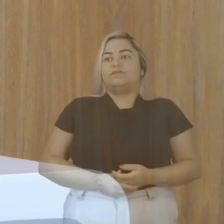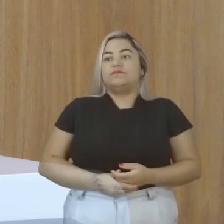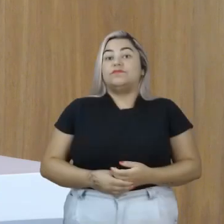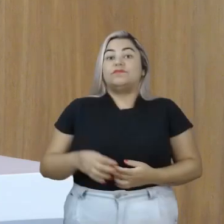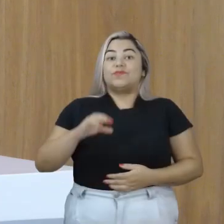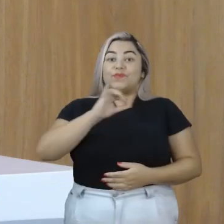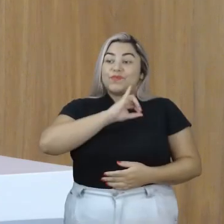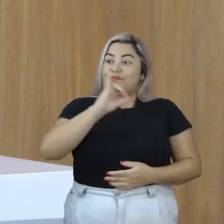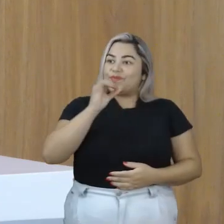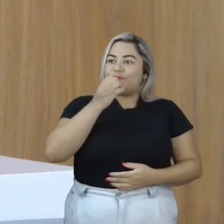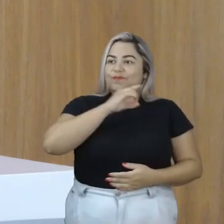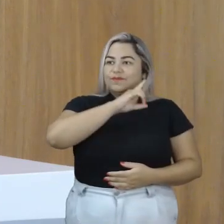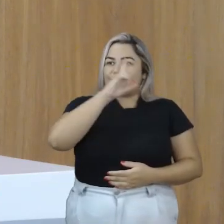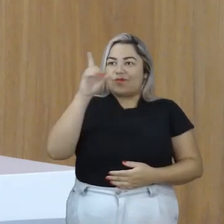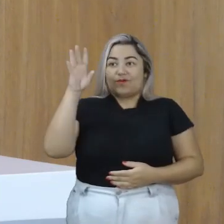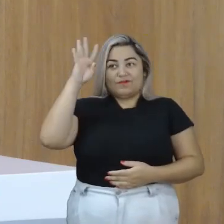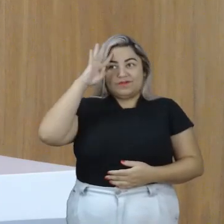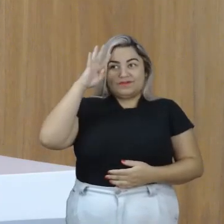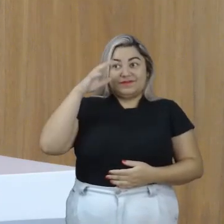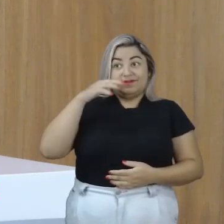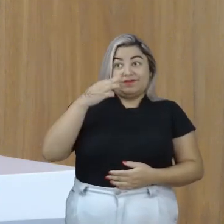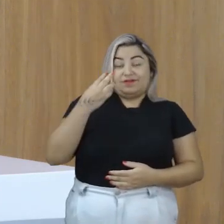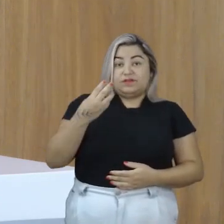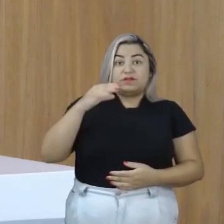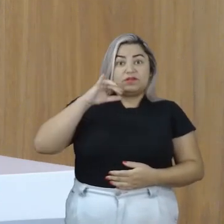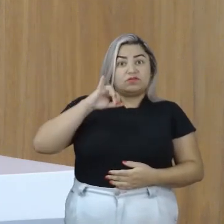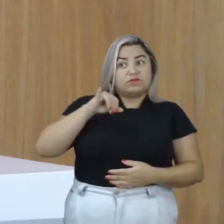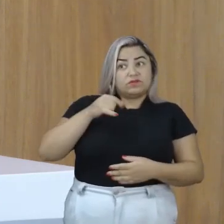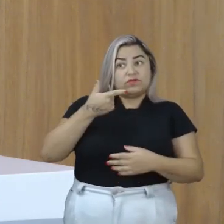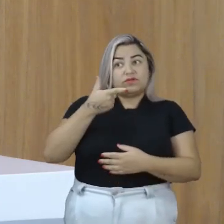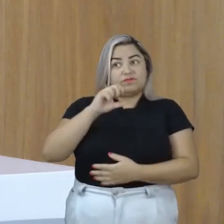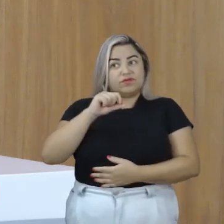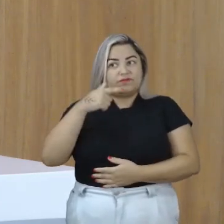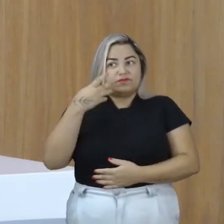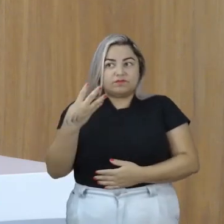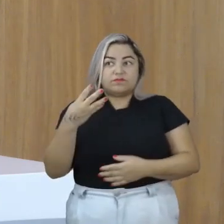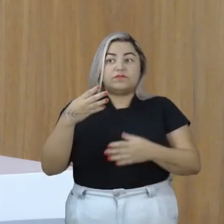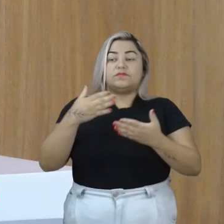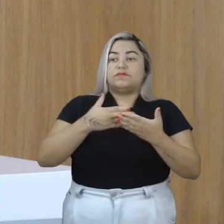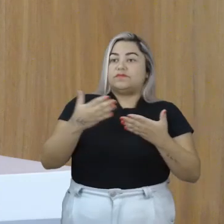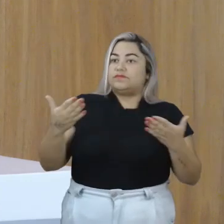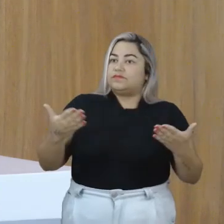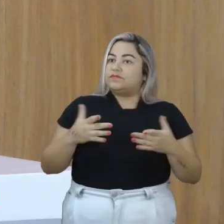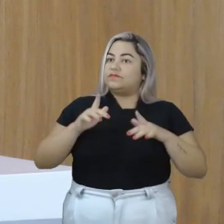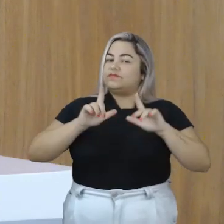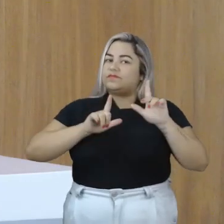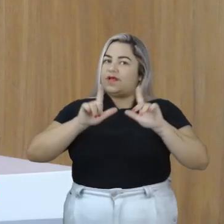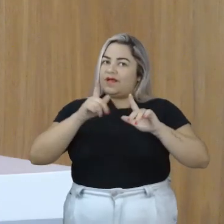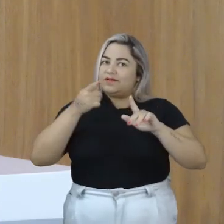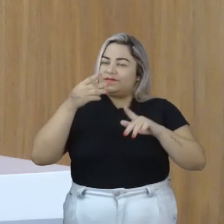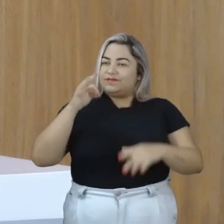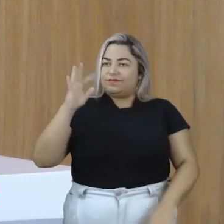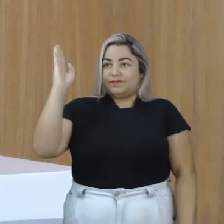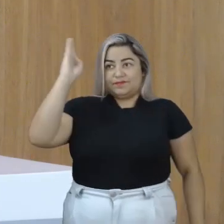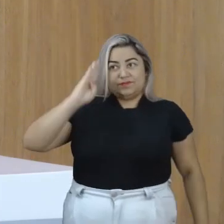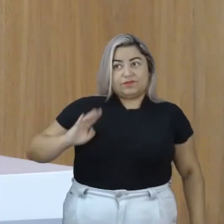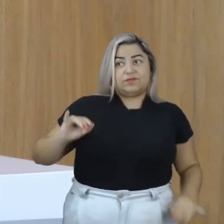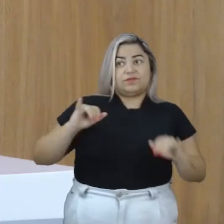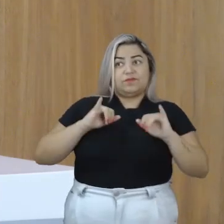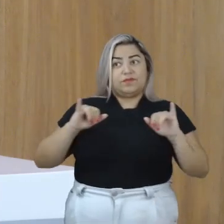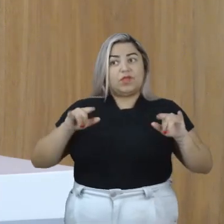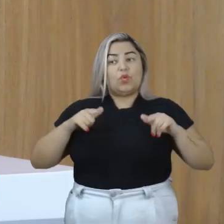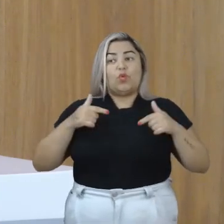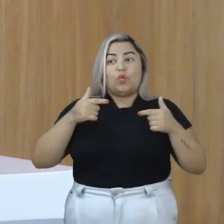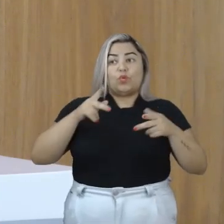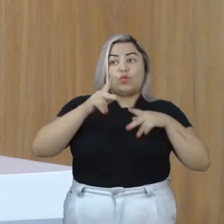Olá, bom dia. Hoje é quarta-feira, 3 de janeiro de 2024 e começa agora o Jornal PT Brasil com muita informação e